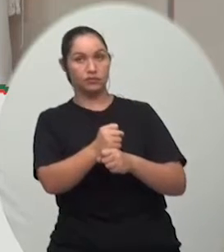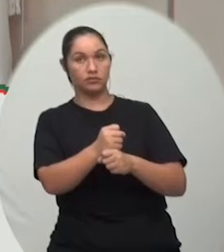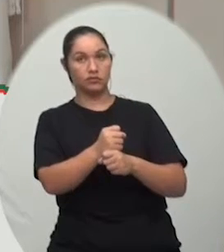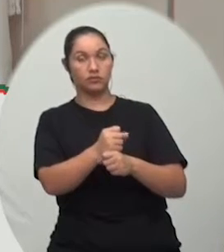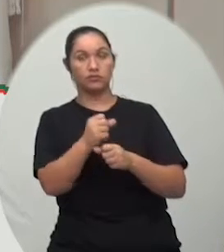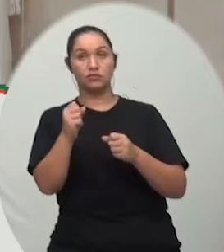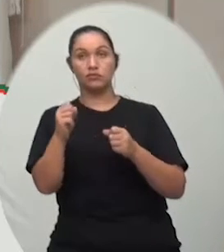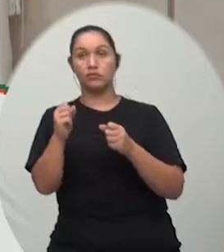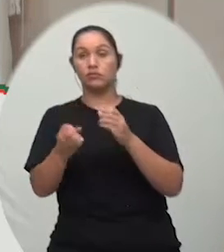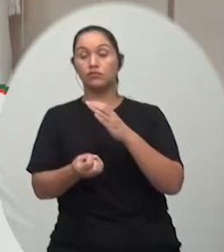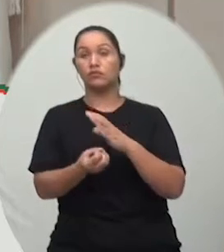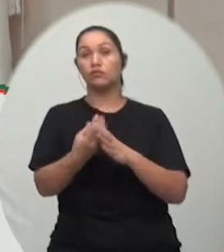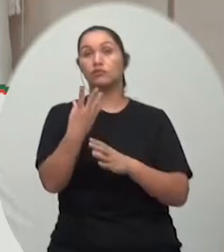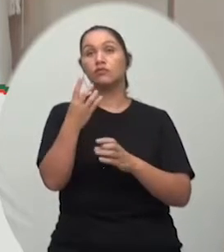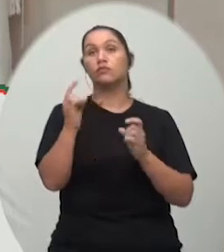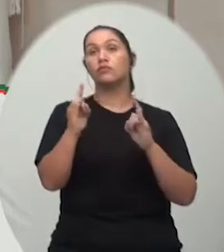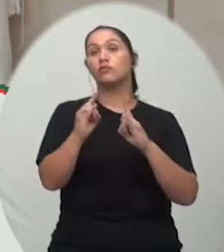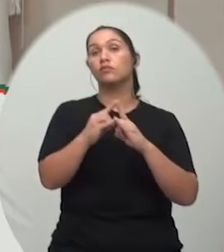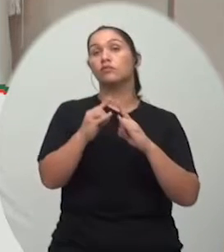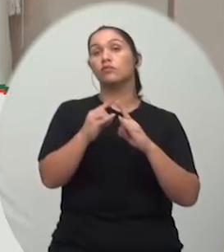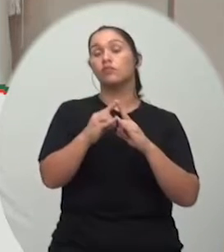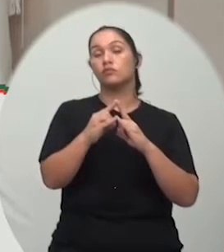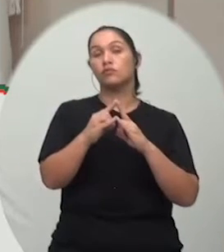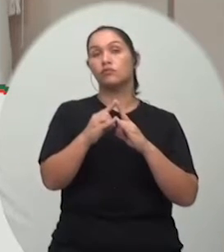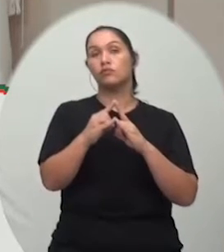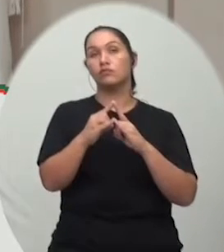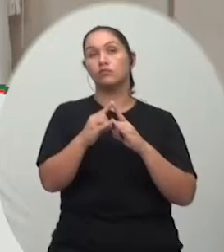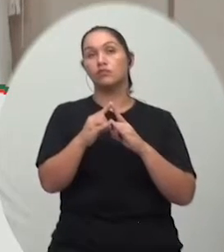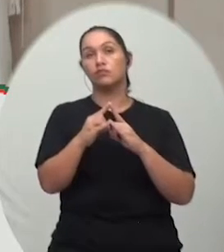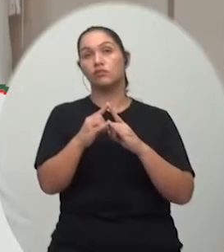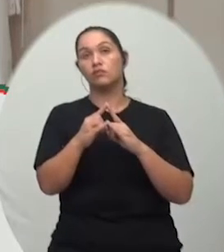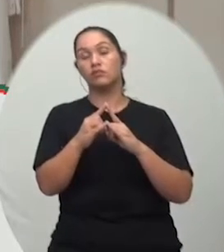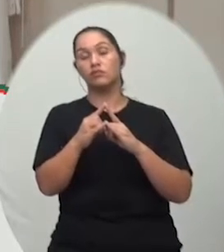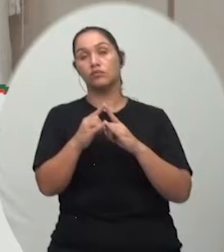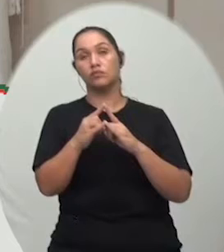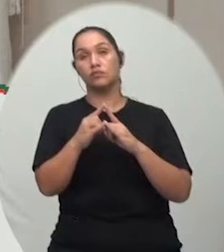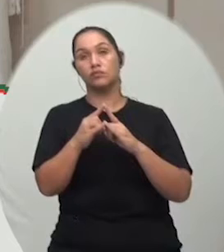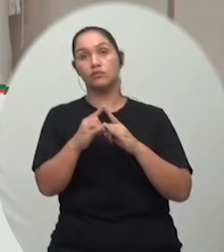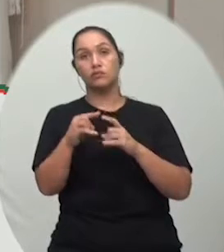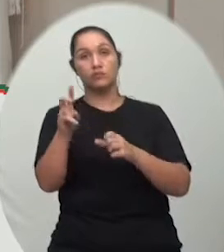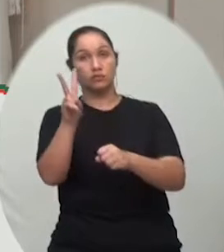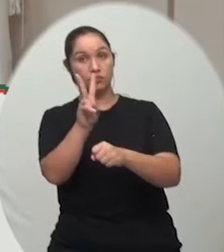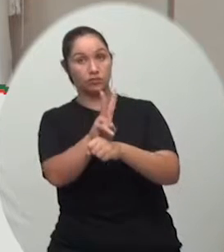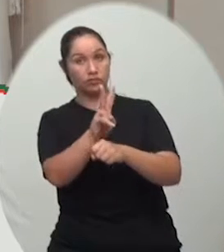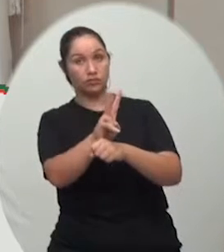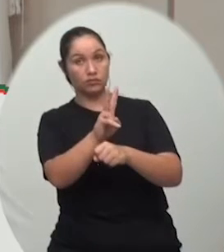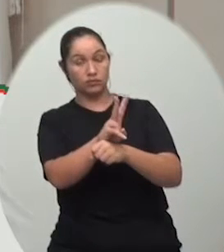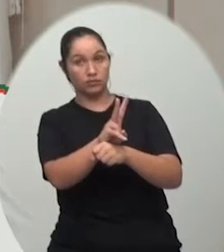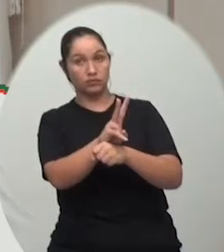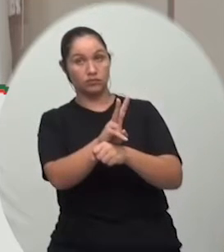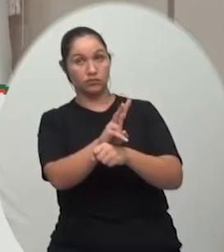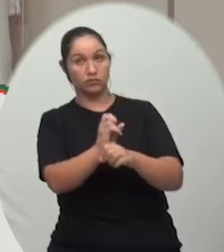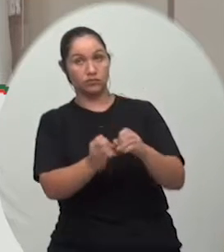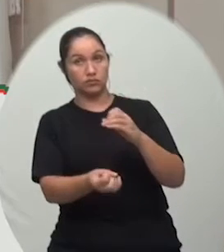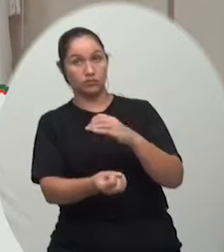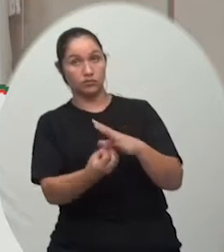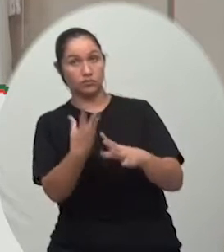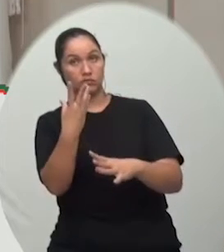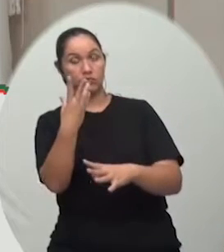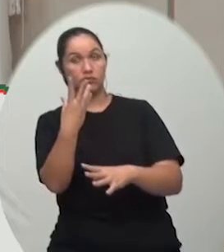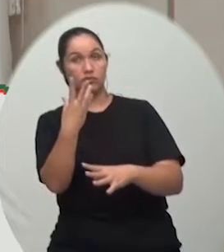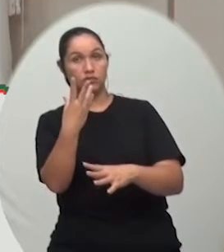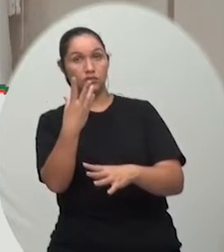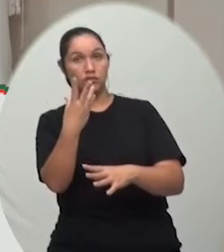para viabilizar o cuidado, né, criar alternativas,